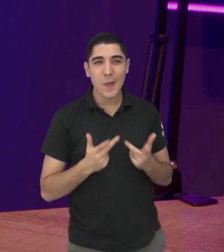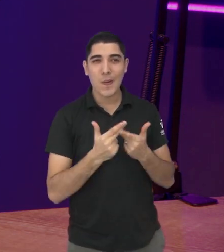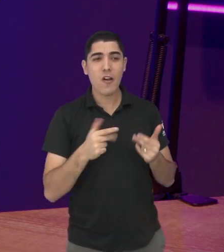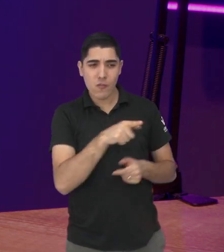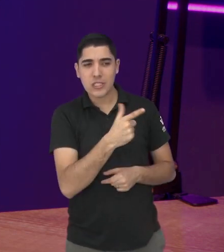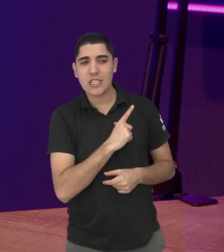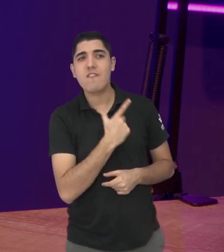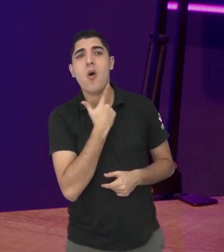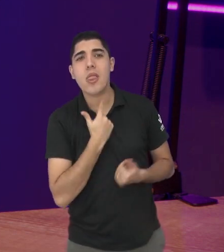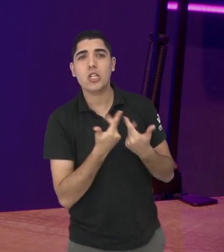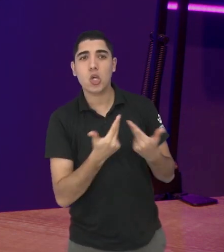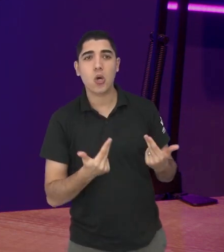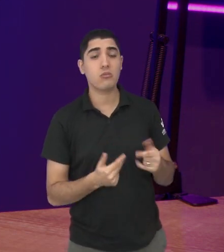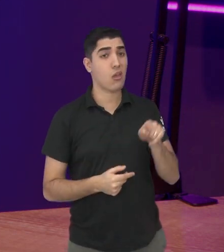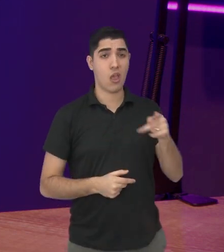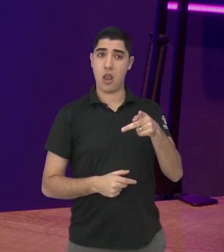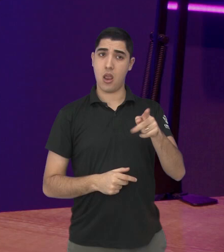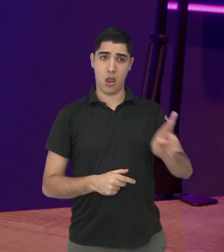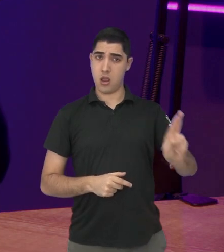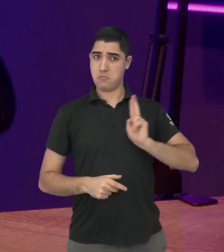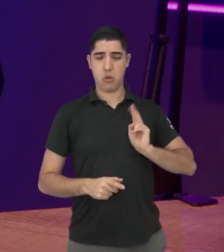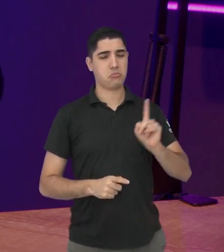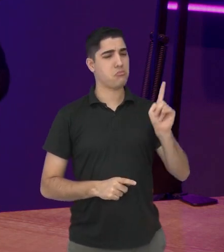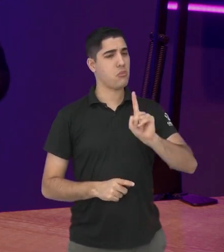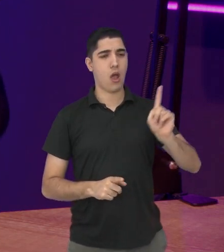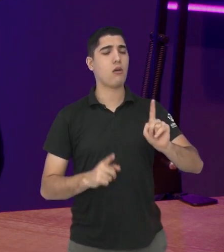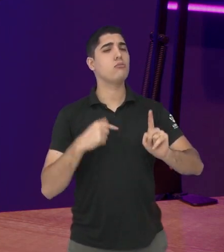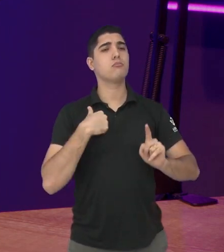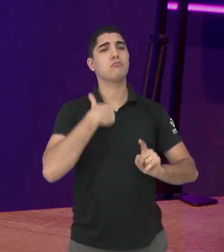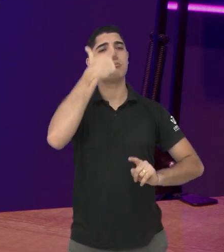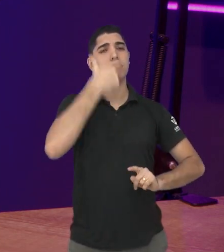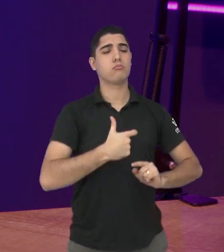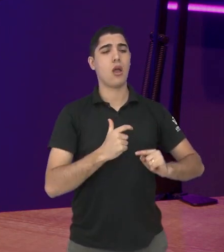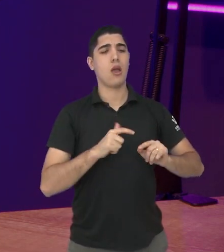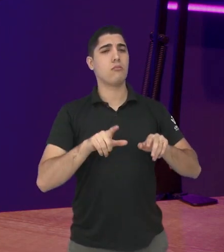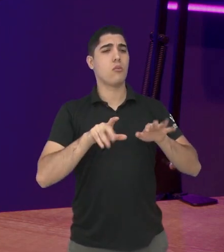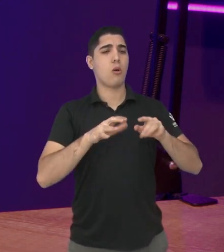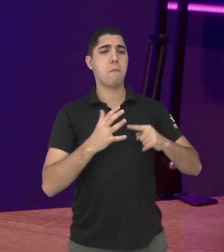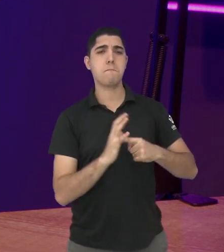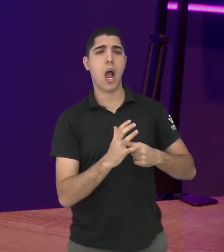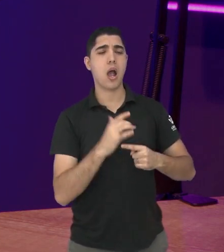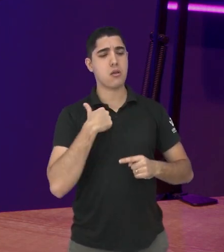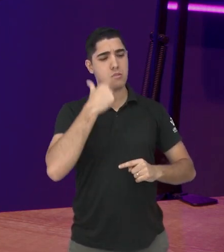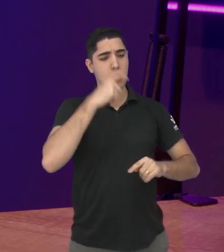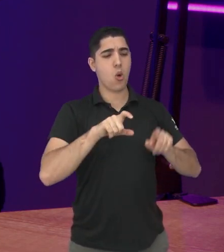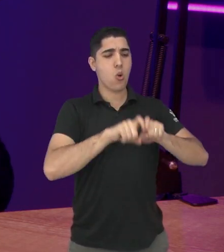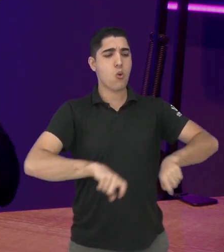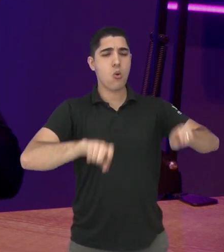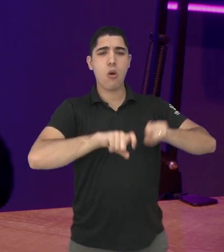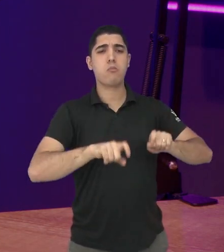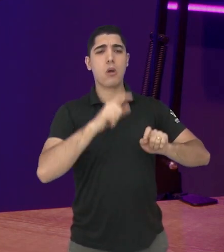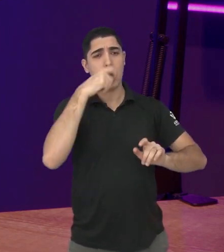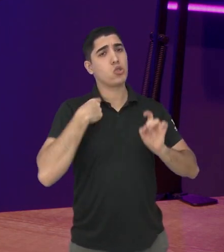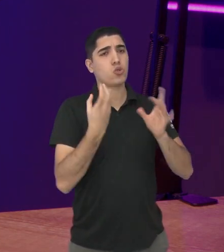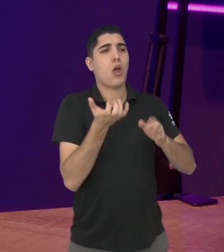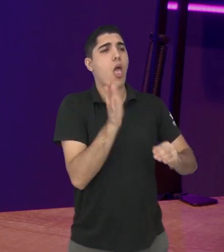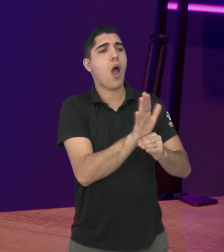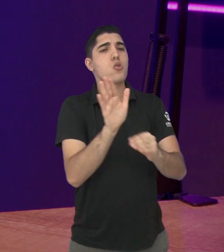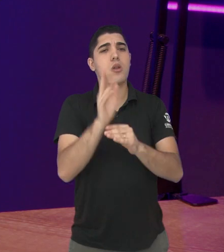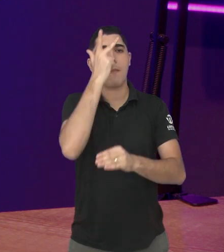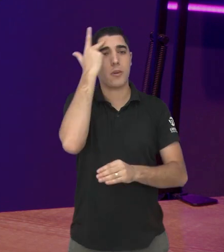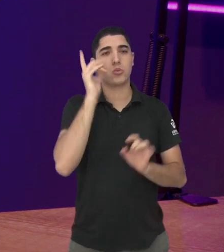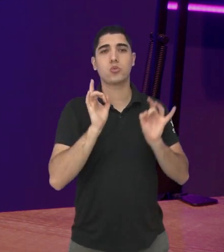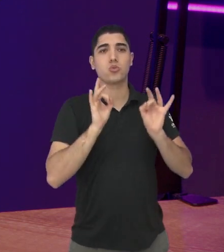quer coisas. E ele falou que não, que ele é uma máquina, né, programada para ajudar as pessoas, enfim, para fazer as pesquisas ali. Então,